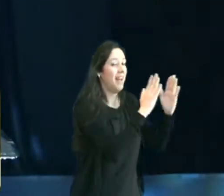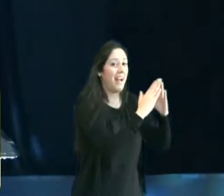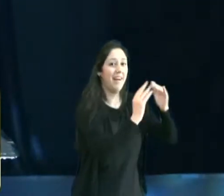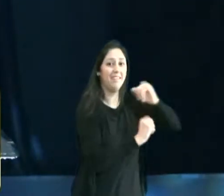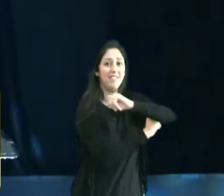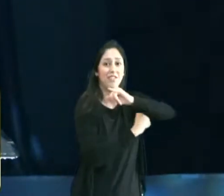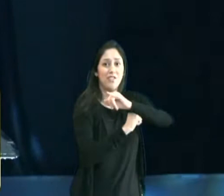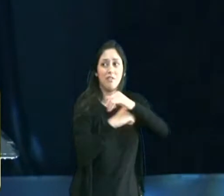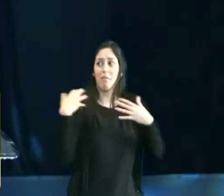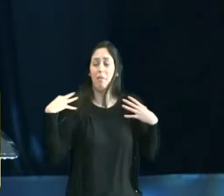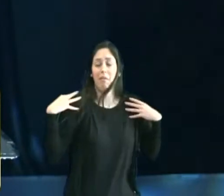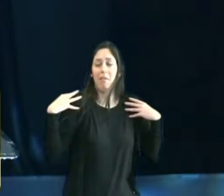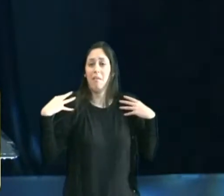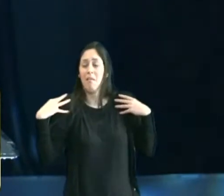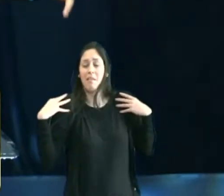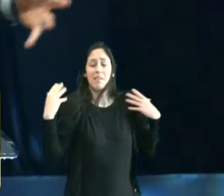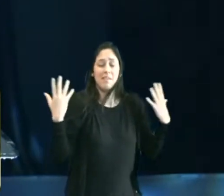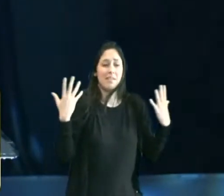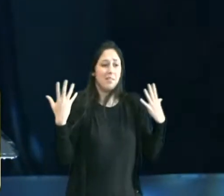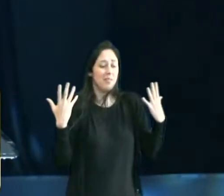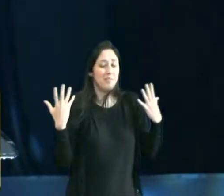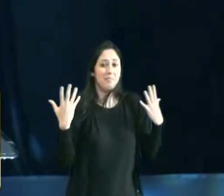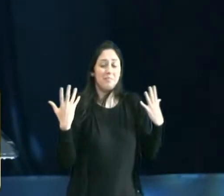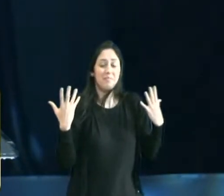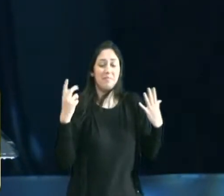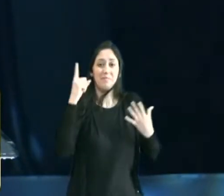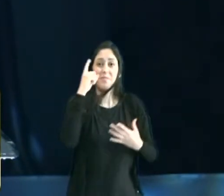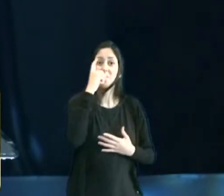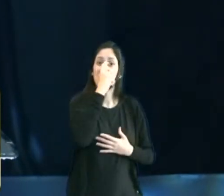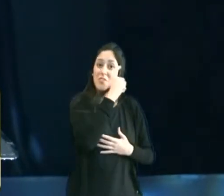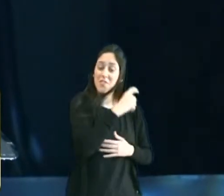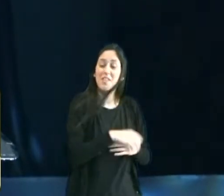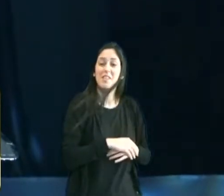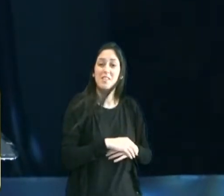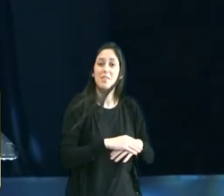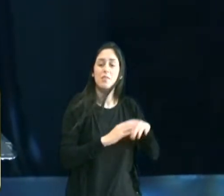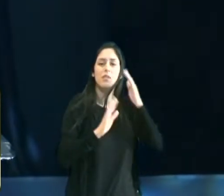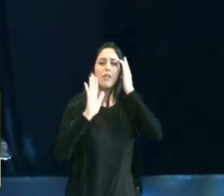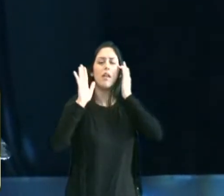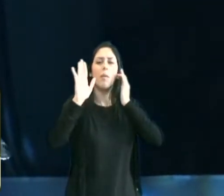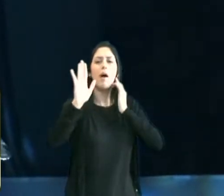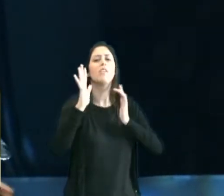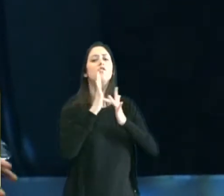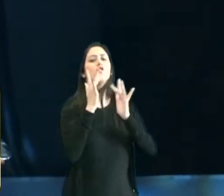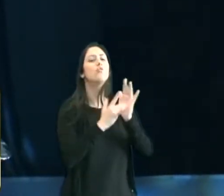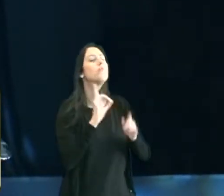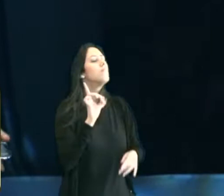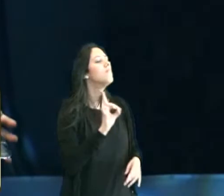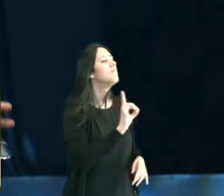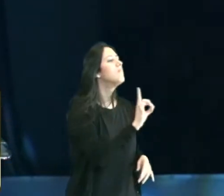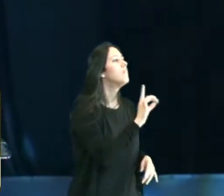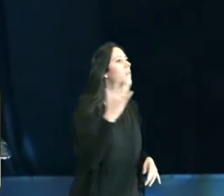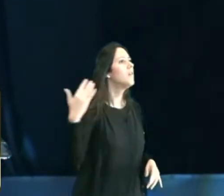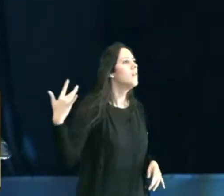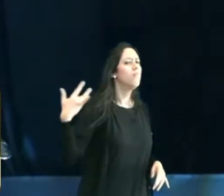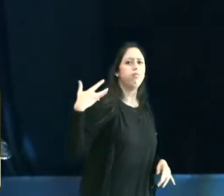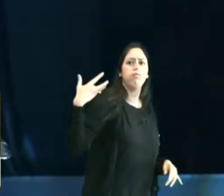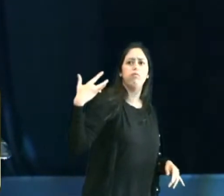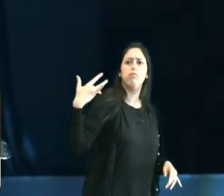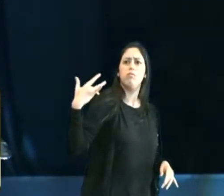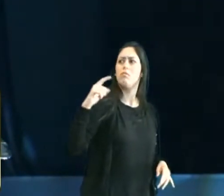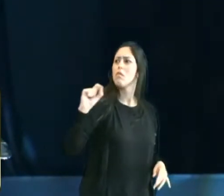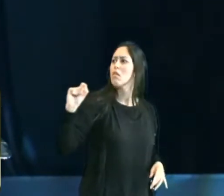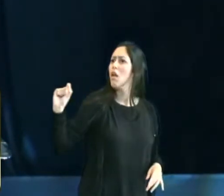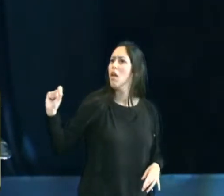de repente ele sente algo. Quem me tocou? Quem me